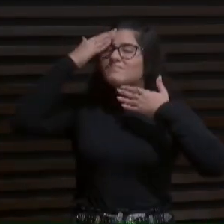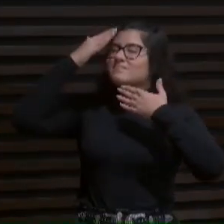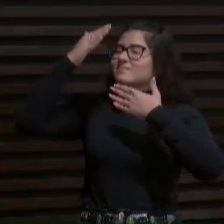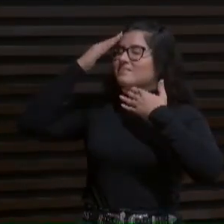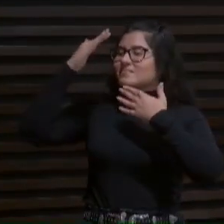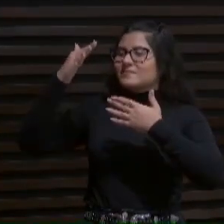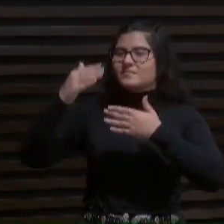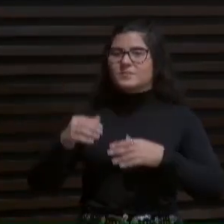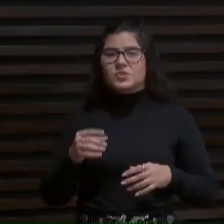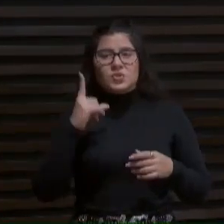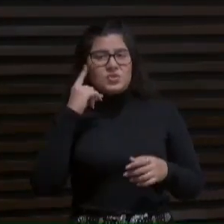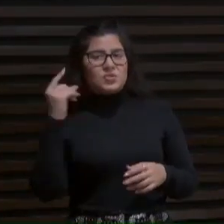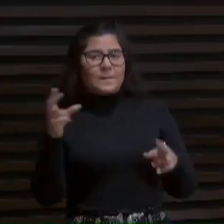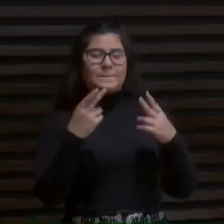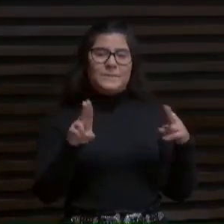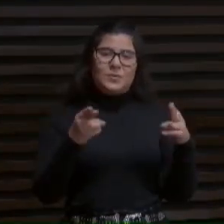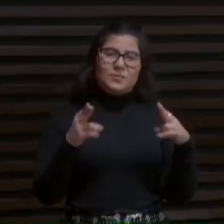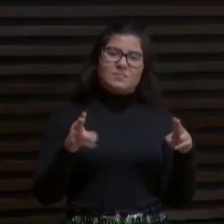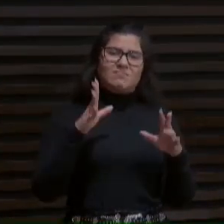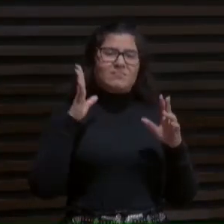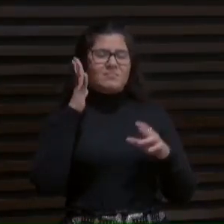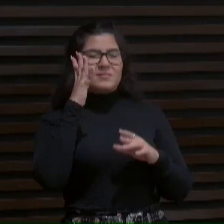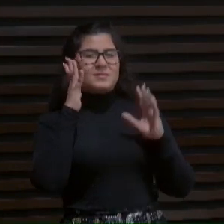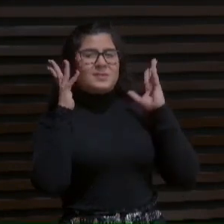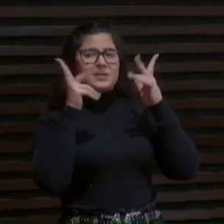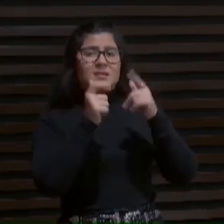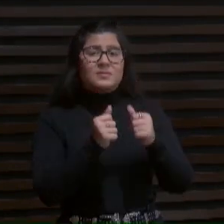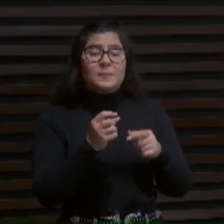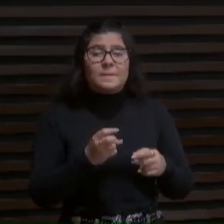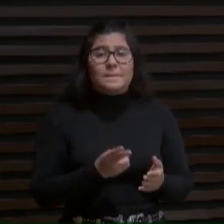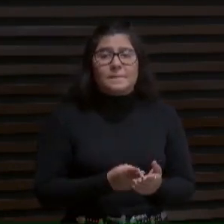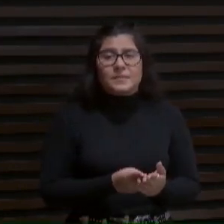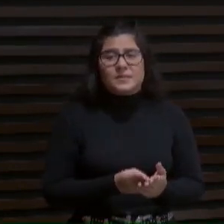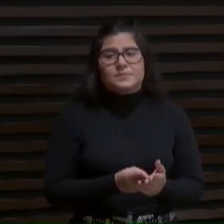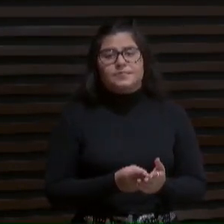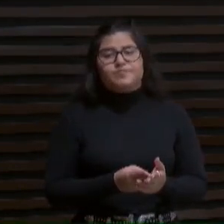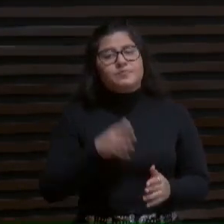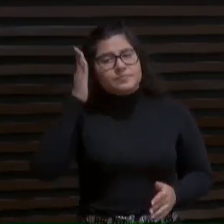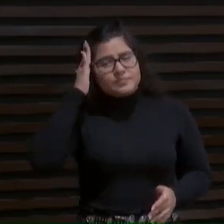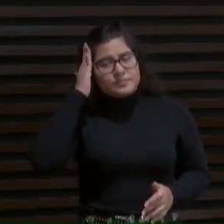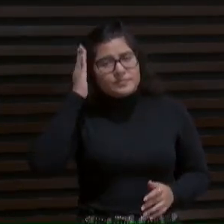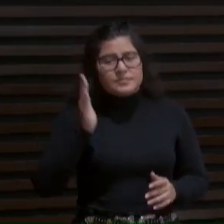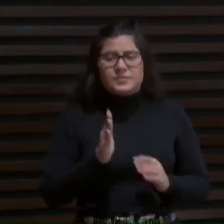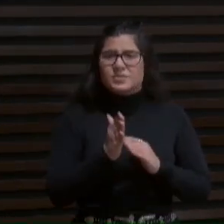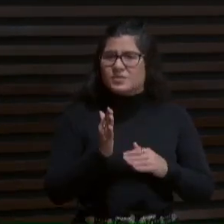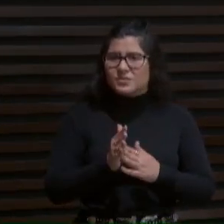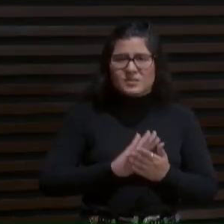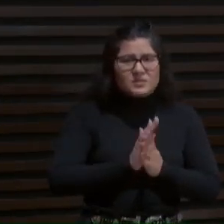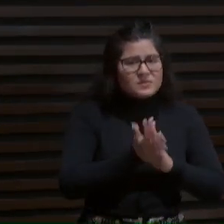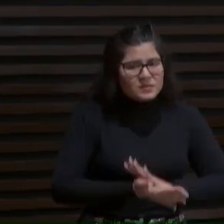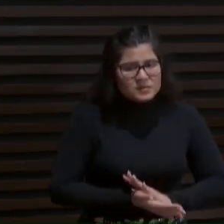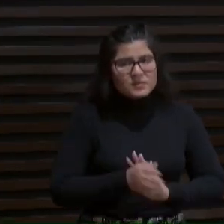e som de música. Isso é maravilhoso, porque mesmo Isaías e Jeremias, sabendo de toda a destruição que